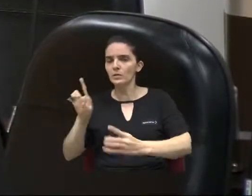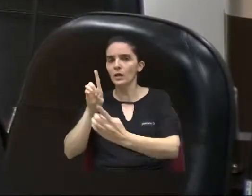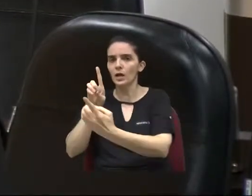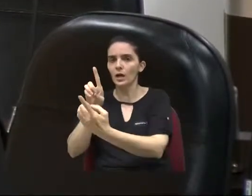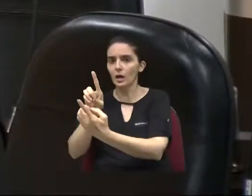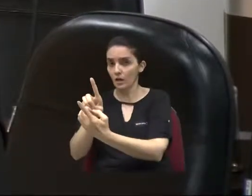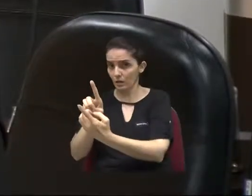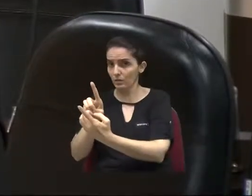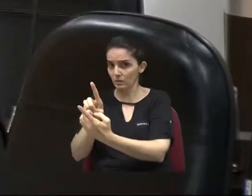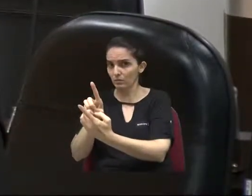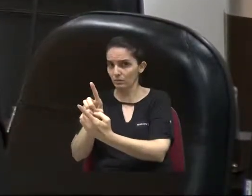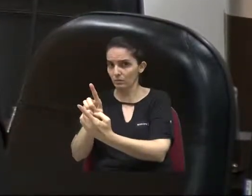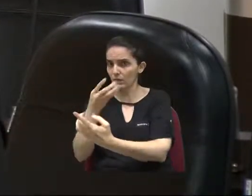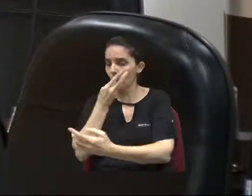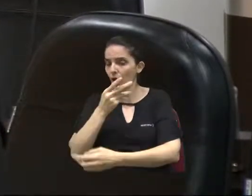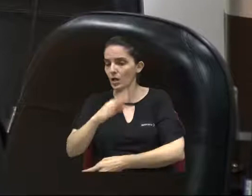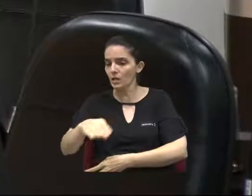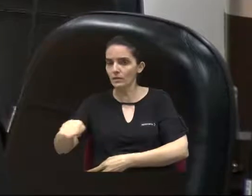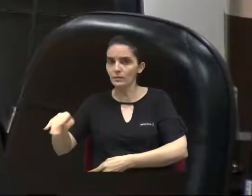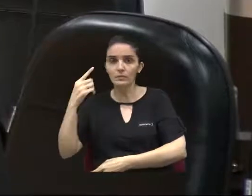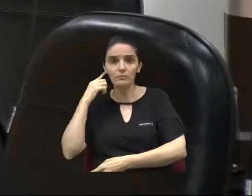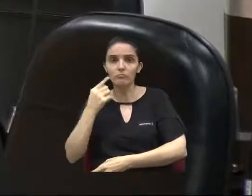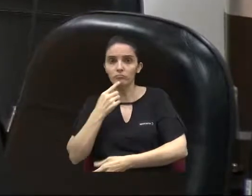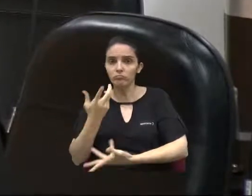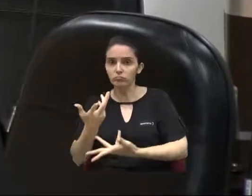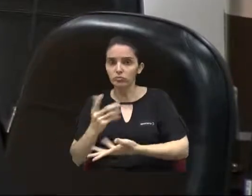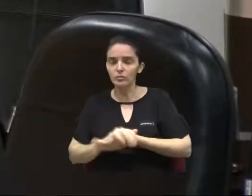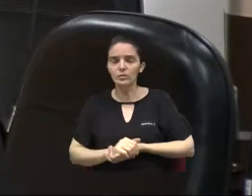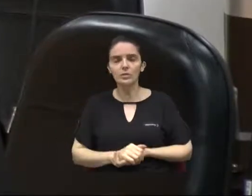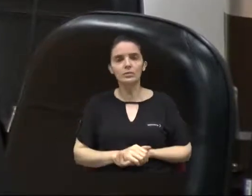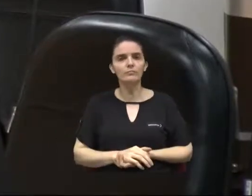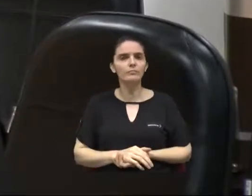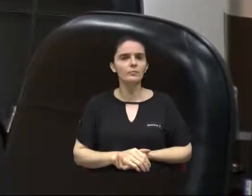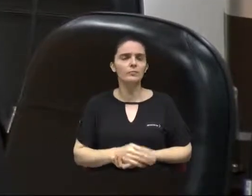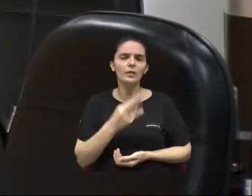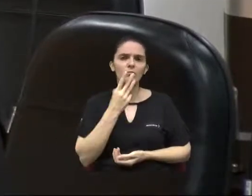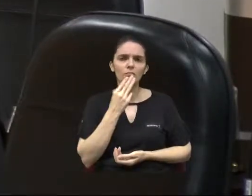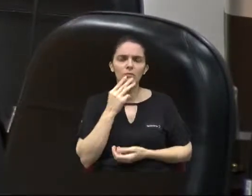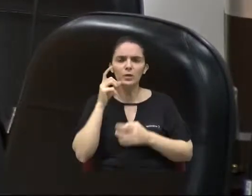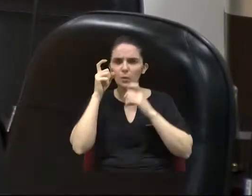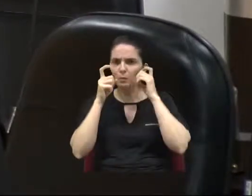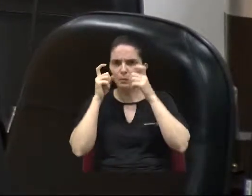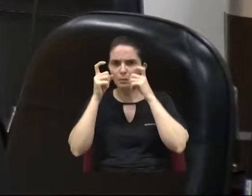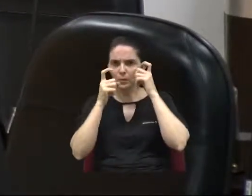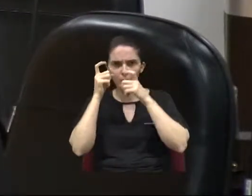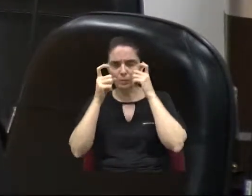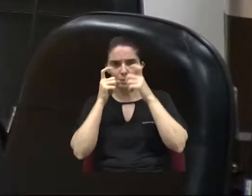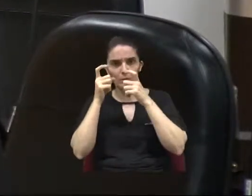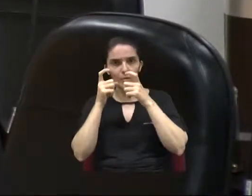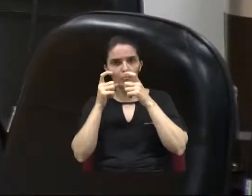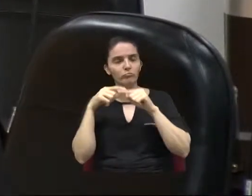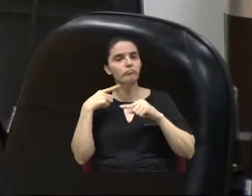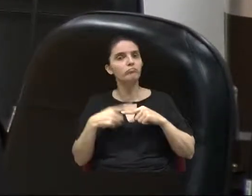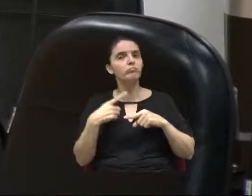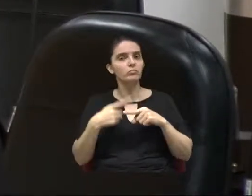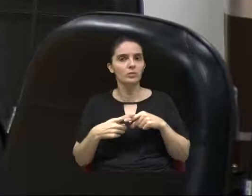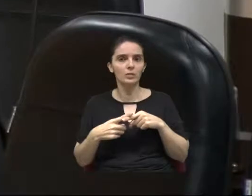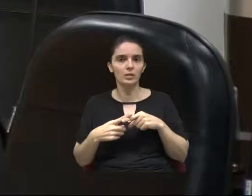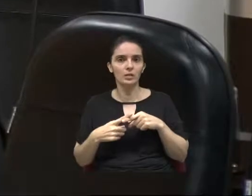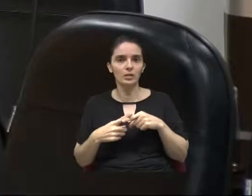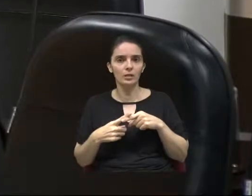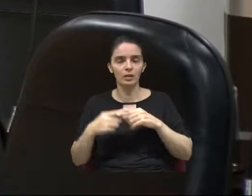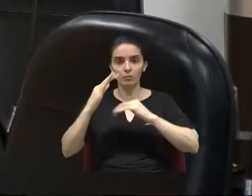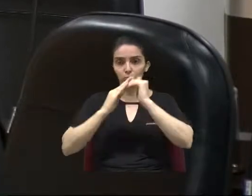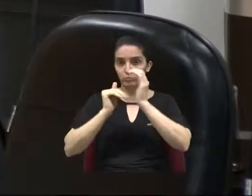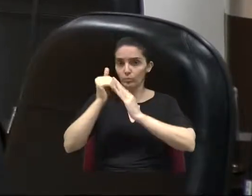a demanda dessas crianças, e também algo que me preocupou, de uma certa forma, foi esses